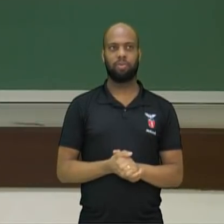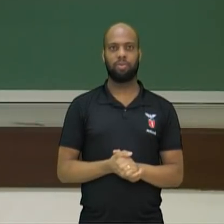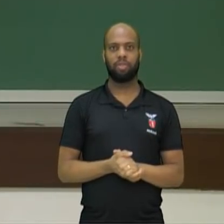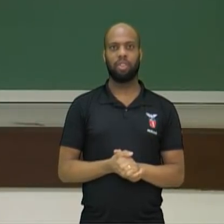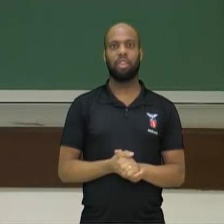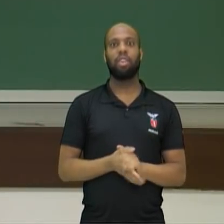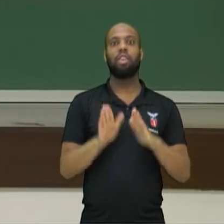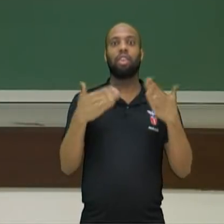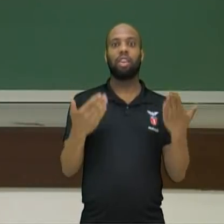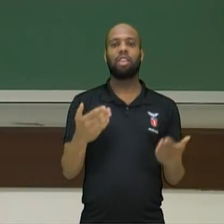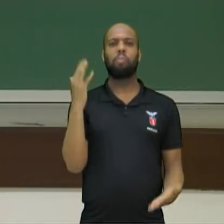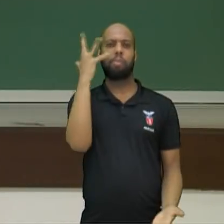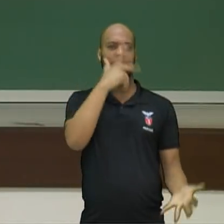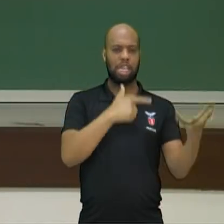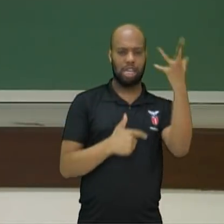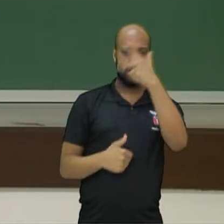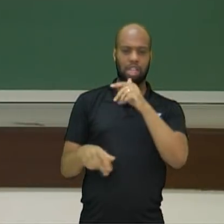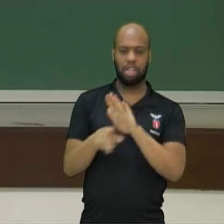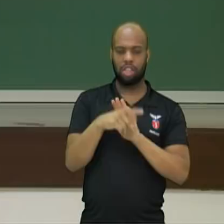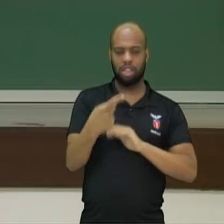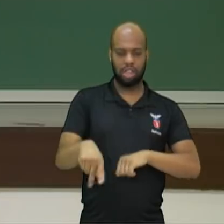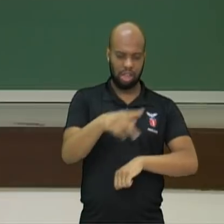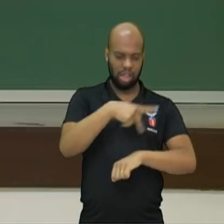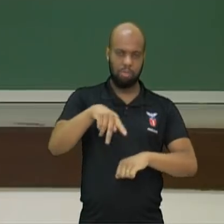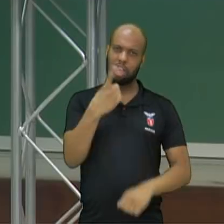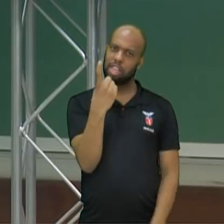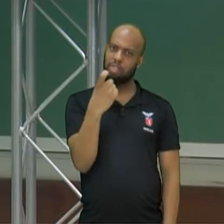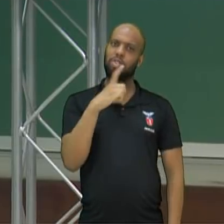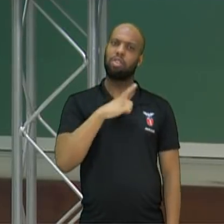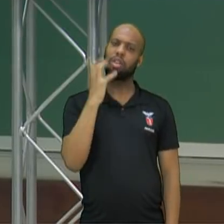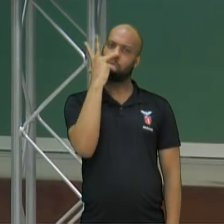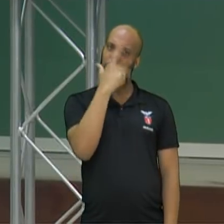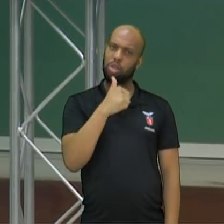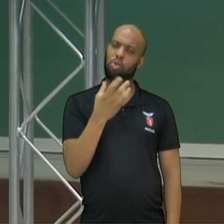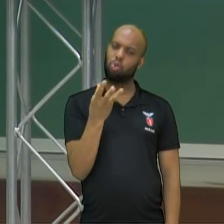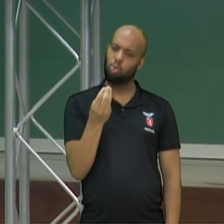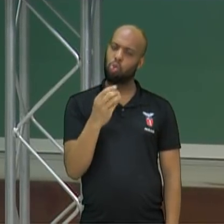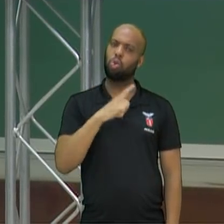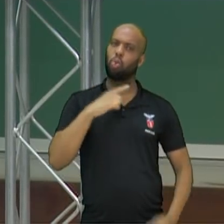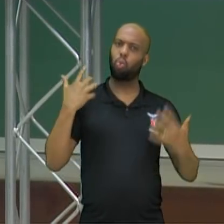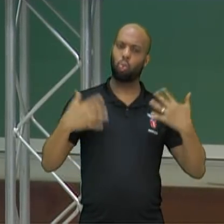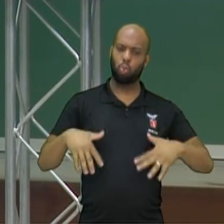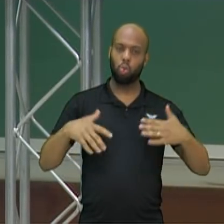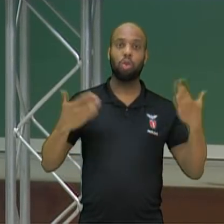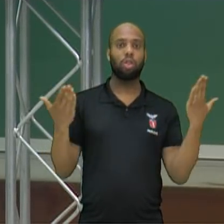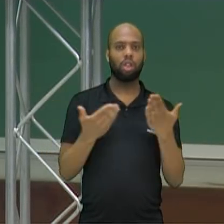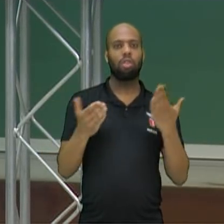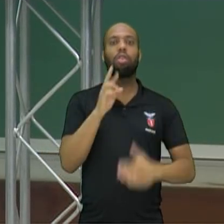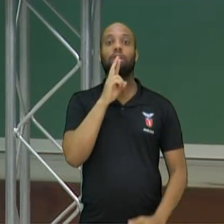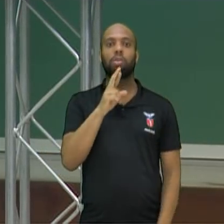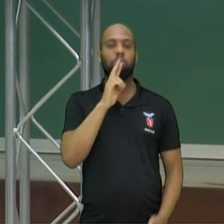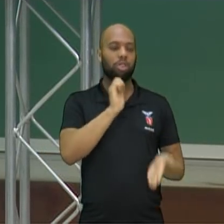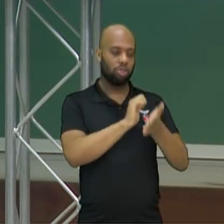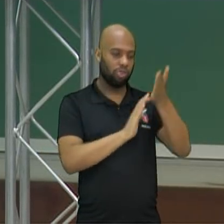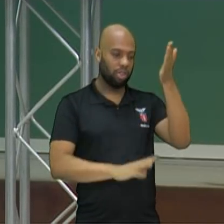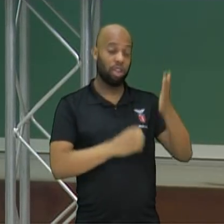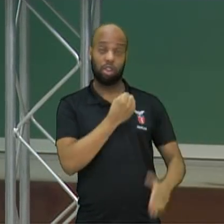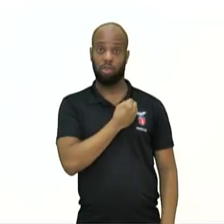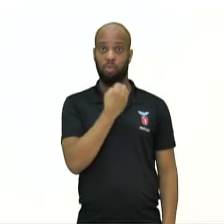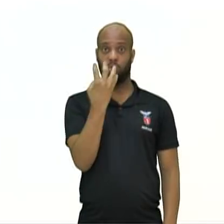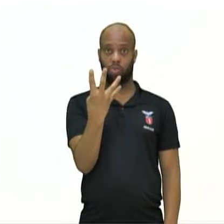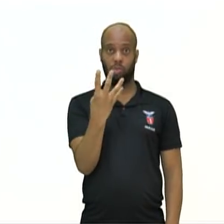É muita beleza para um país só, né? Muita beleza. Então vamos lá, atividade